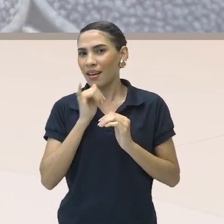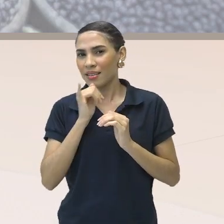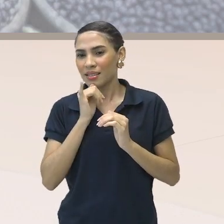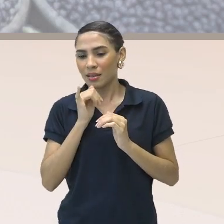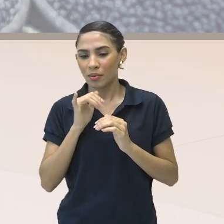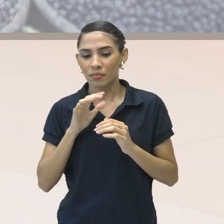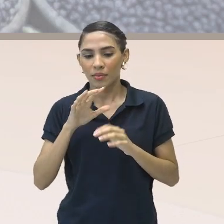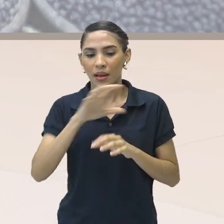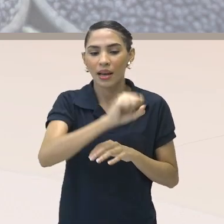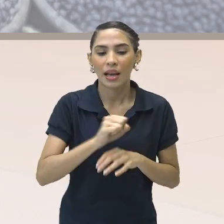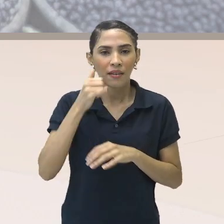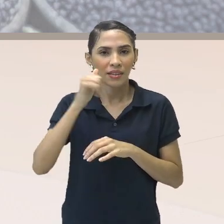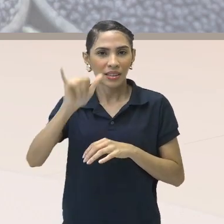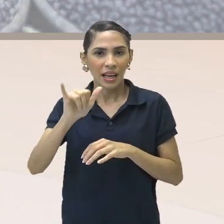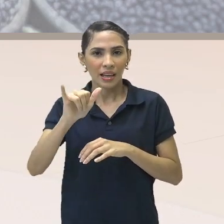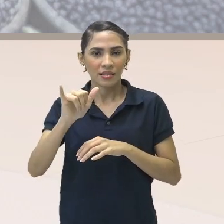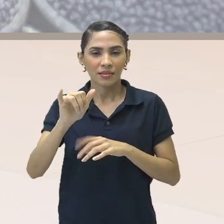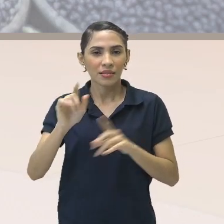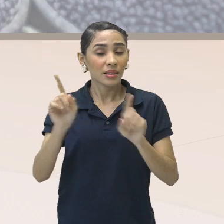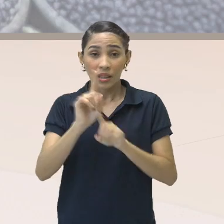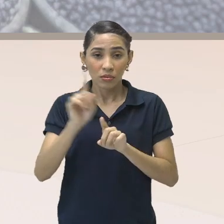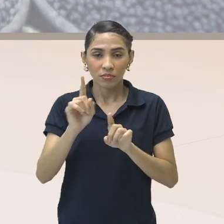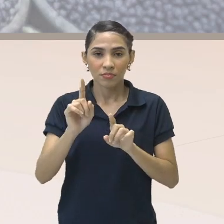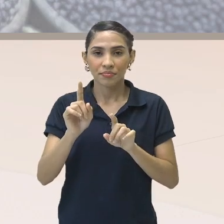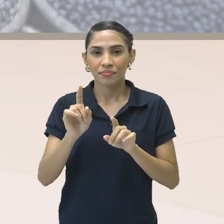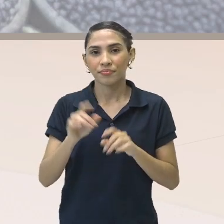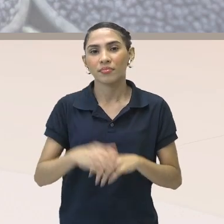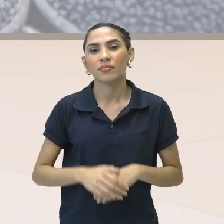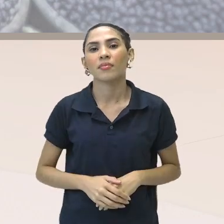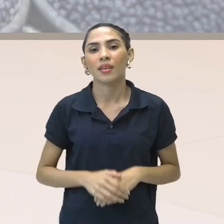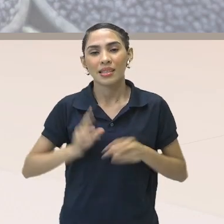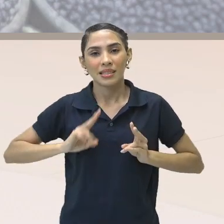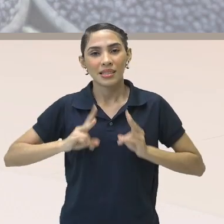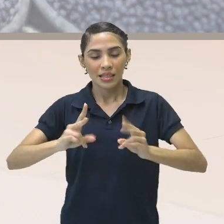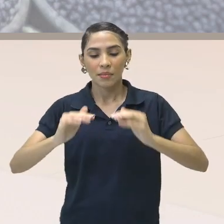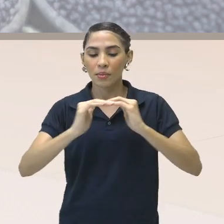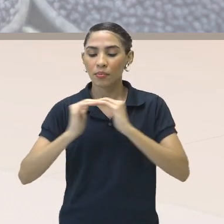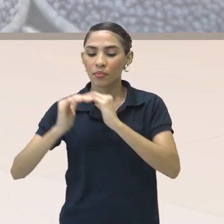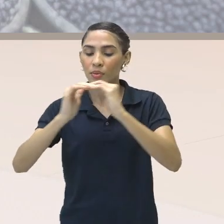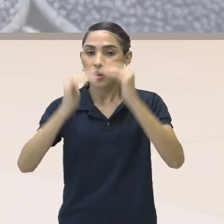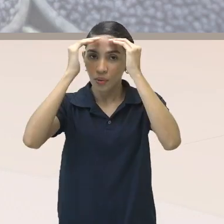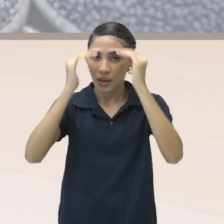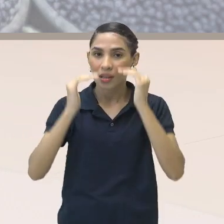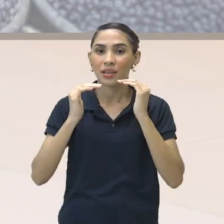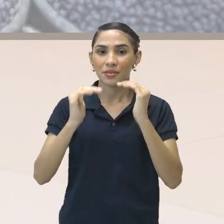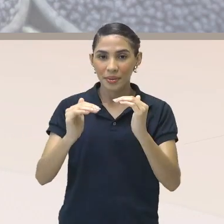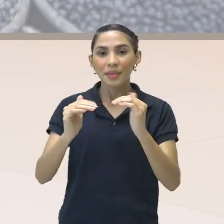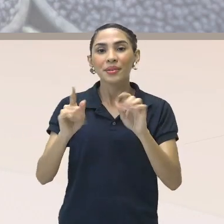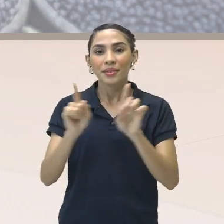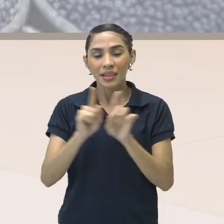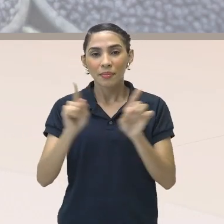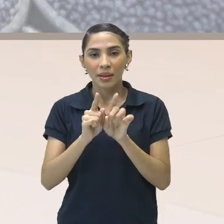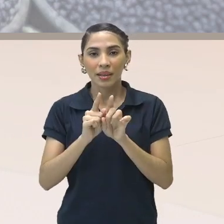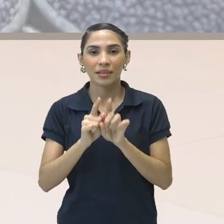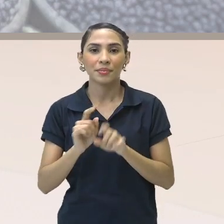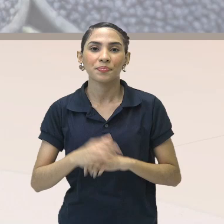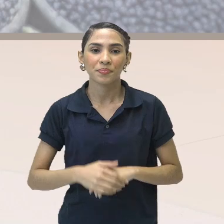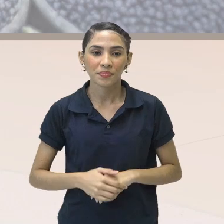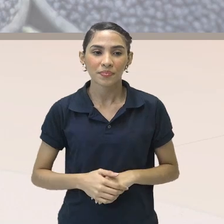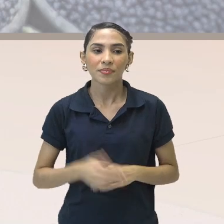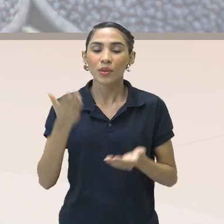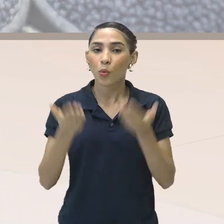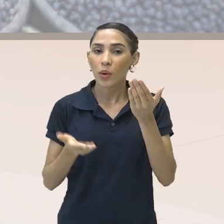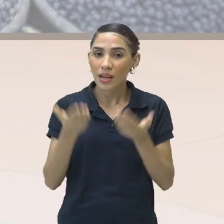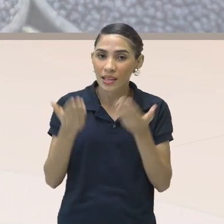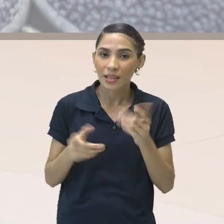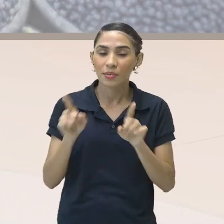deixar de tocar, vamos deixar a floresta intocada. Não é essa a ideia. Né? É sempre buscar o equilíbrio, né, dentro ali do que for